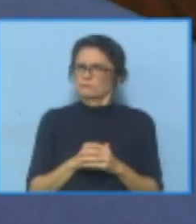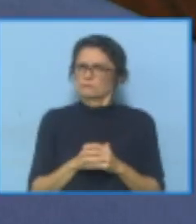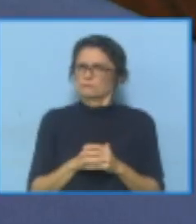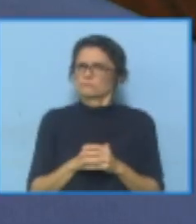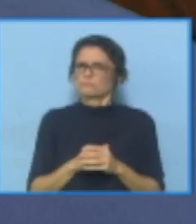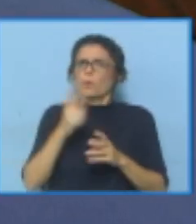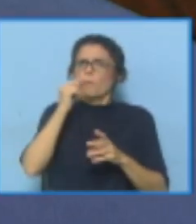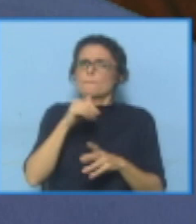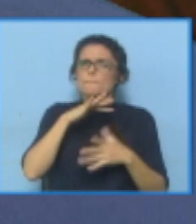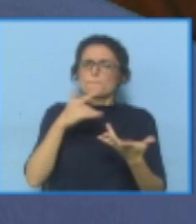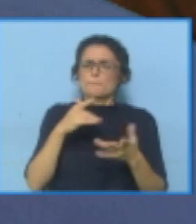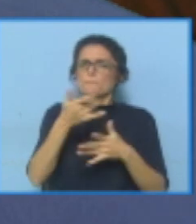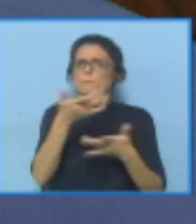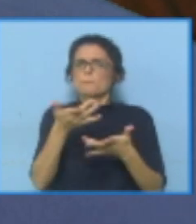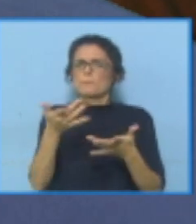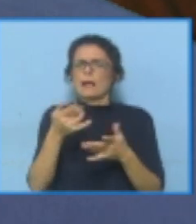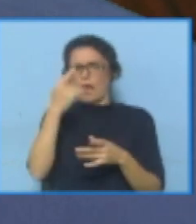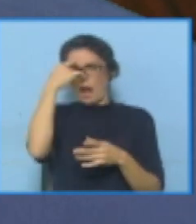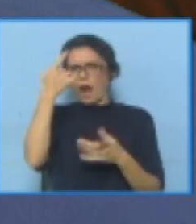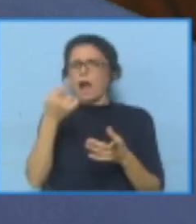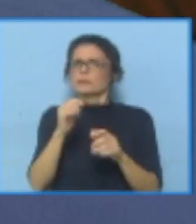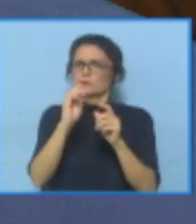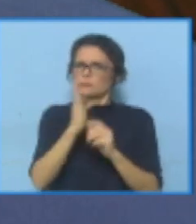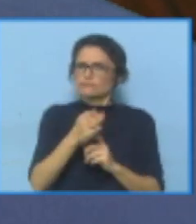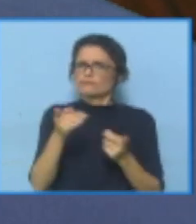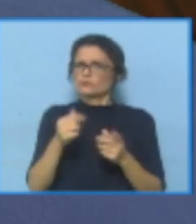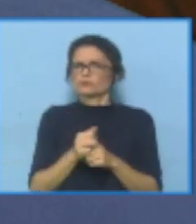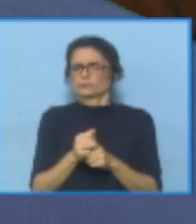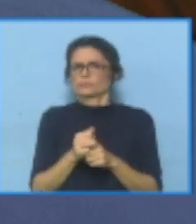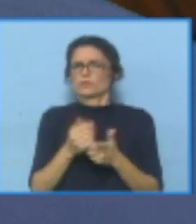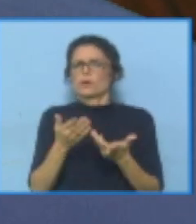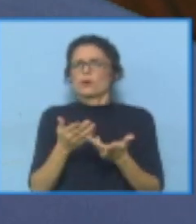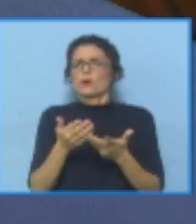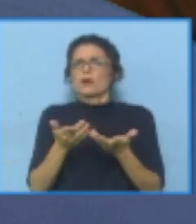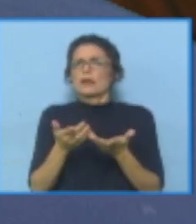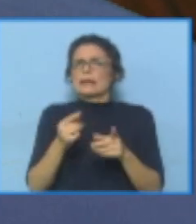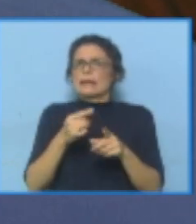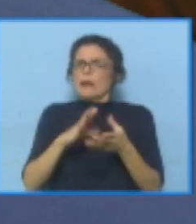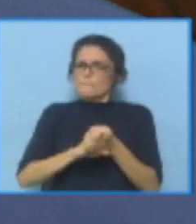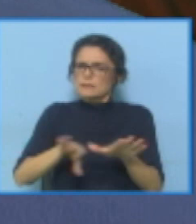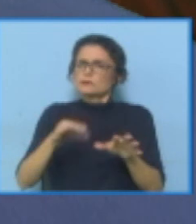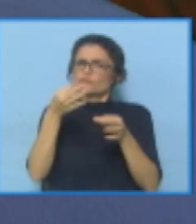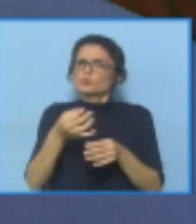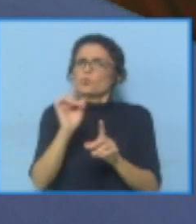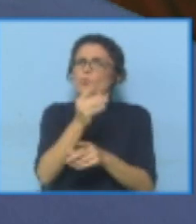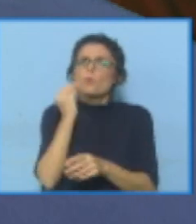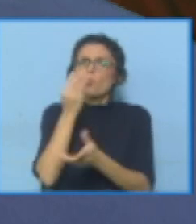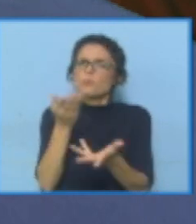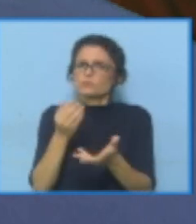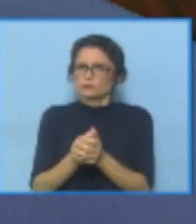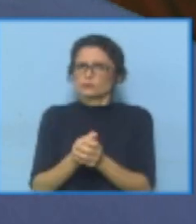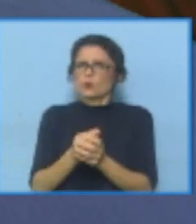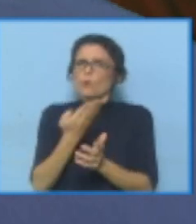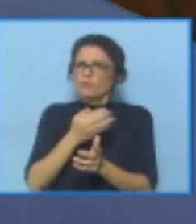Em que circunstâncias é que a separação pode fazer sentido? Por exemplo, se põe em causa o superior interesse da criança, o que é isto de superior interesse? E, portanto,